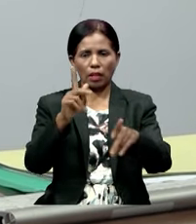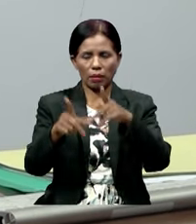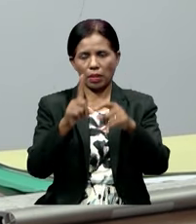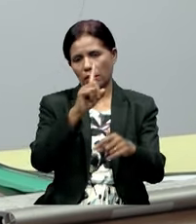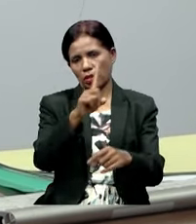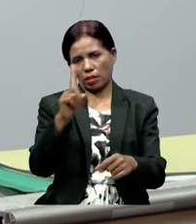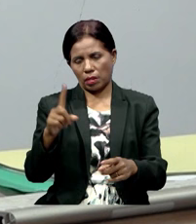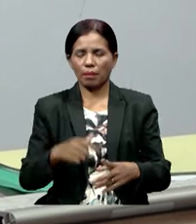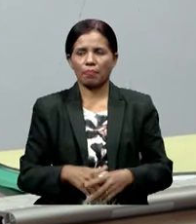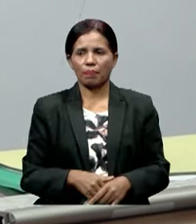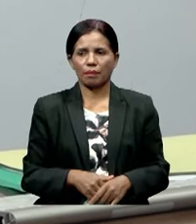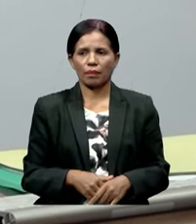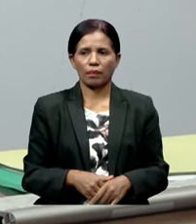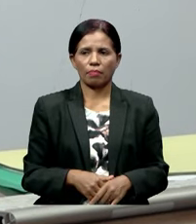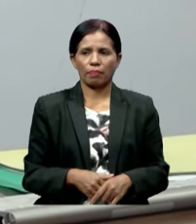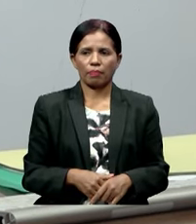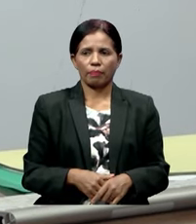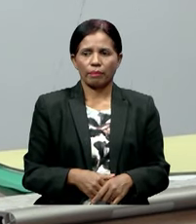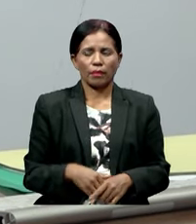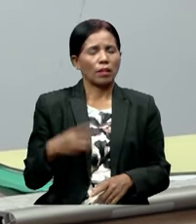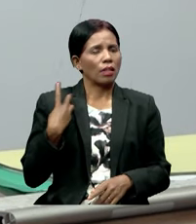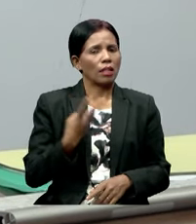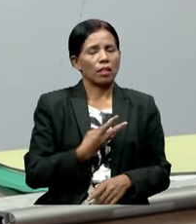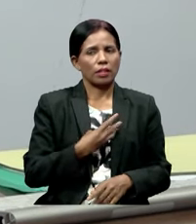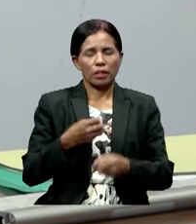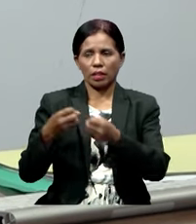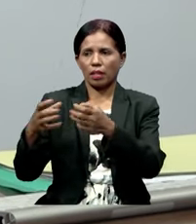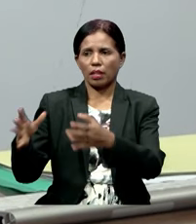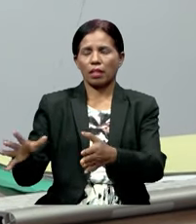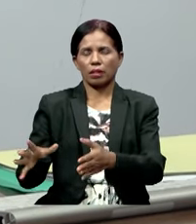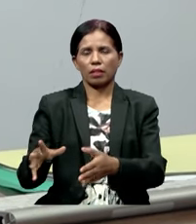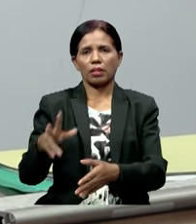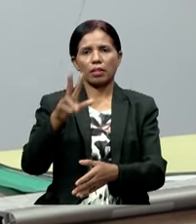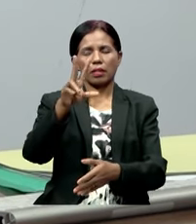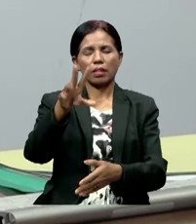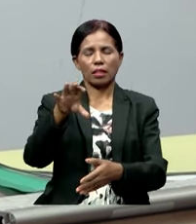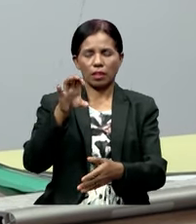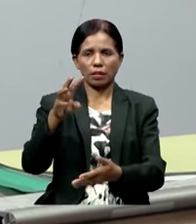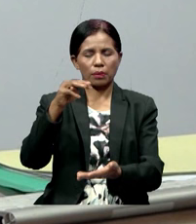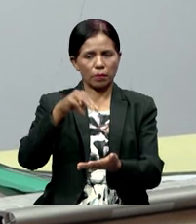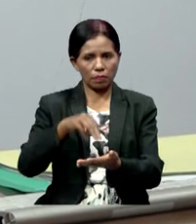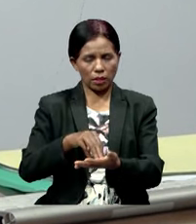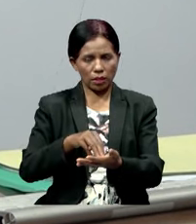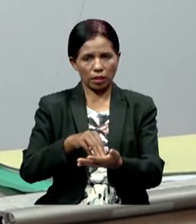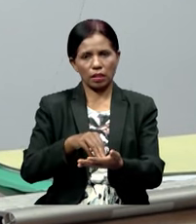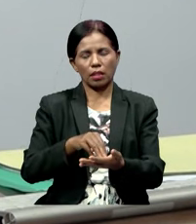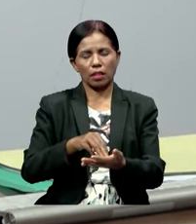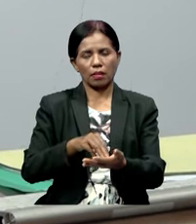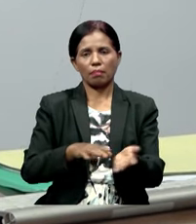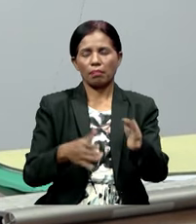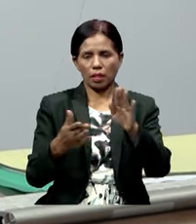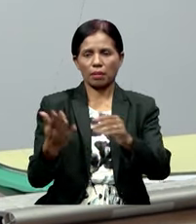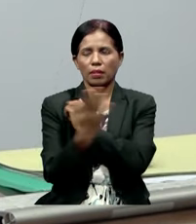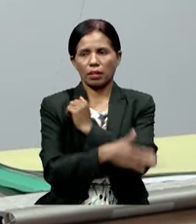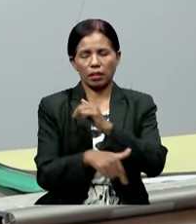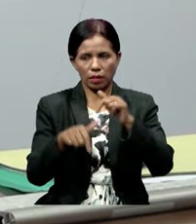E né ita lá com 300 mil pessoas mate para rai da né, mas ita foi